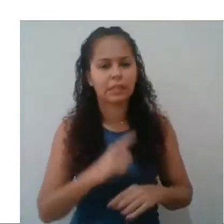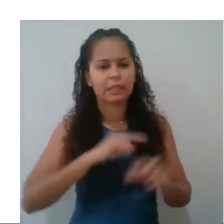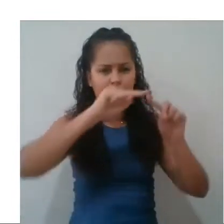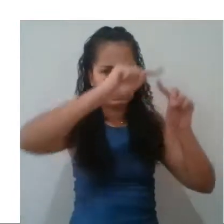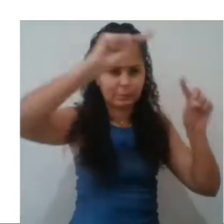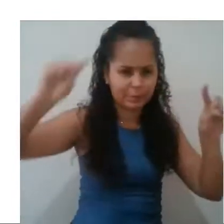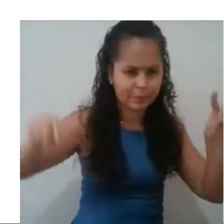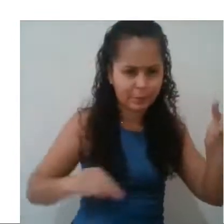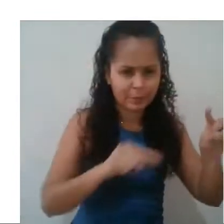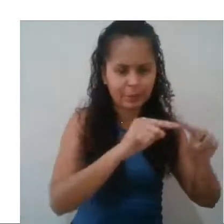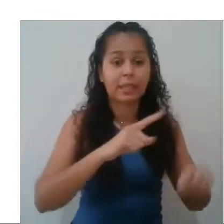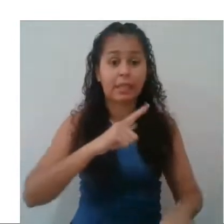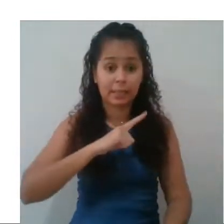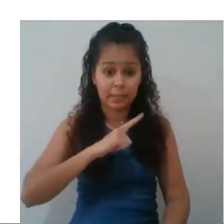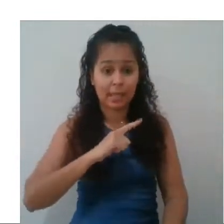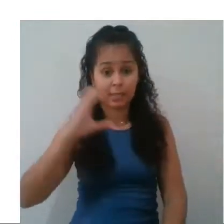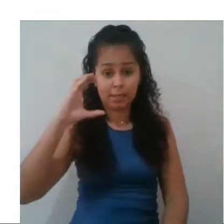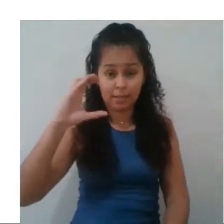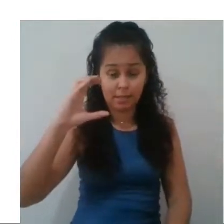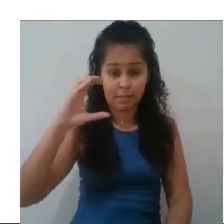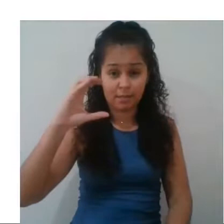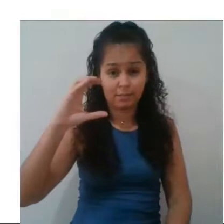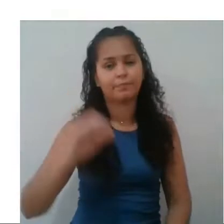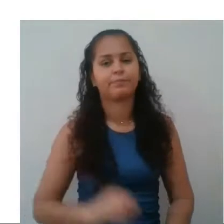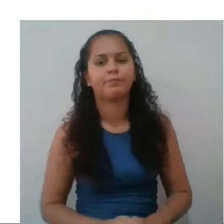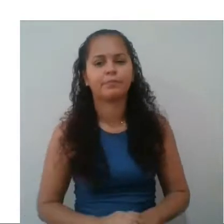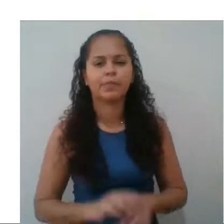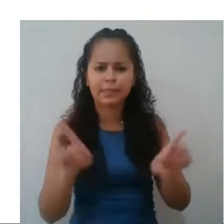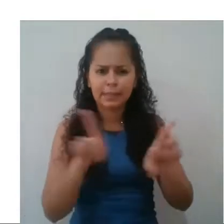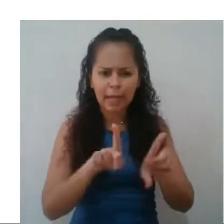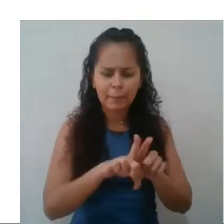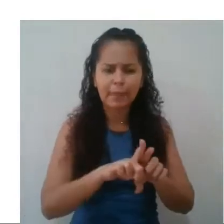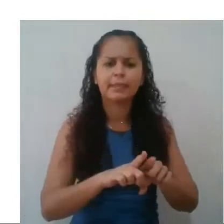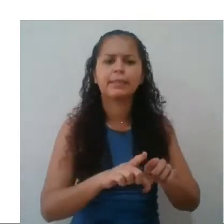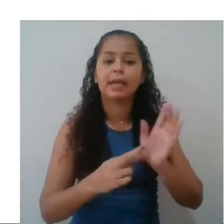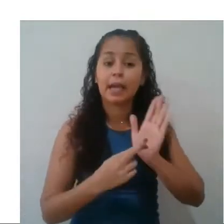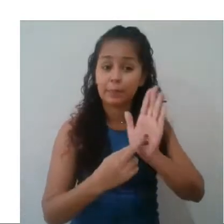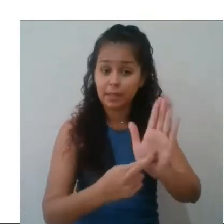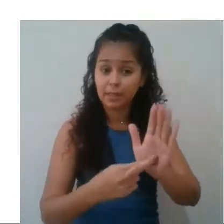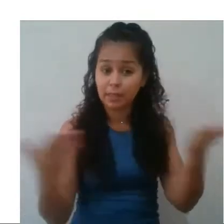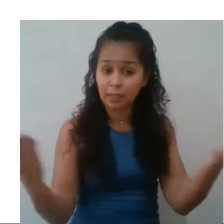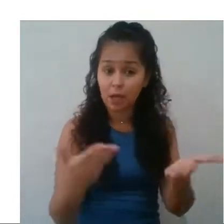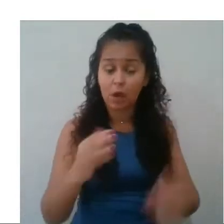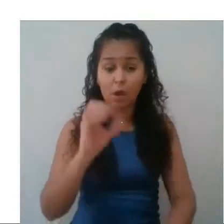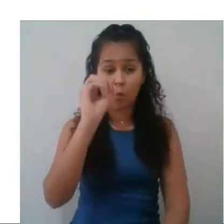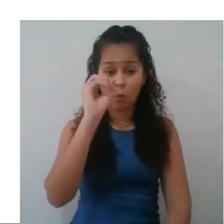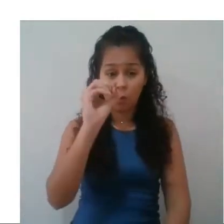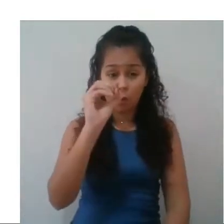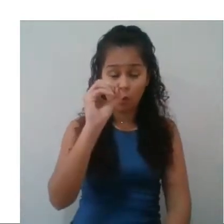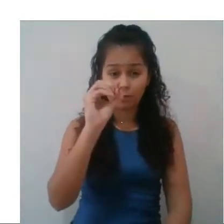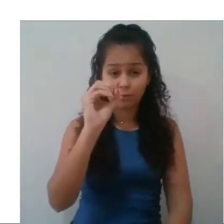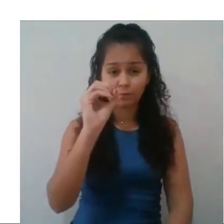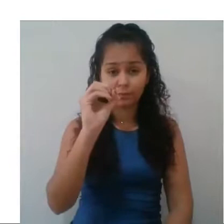E essa seção esférica possui um centro C, e também estou representando nessa figura o centro O, que é o